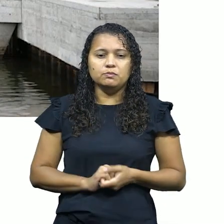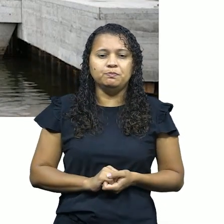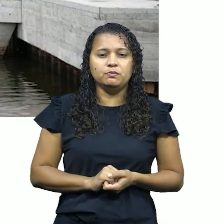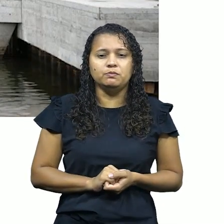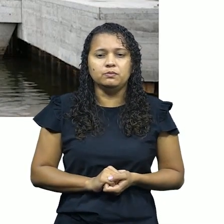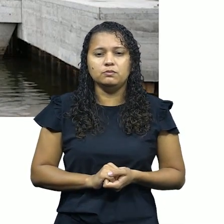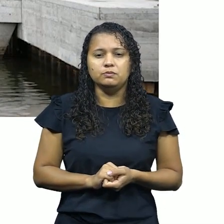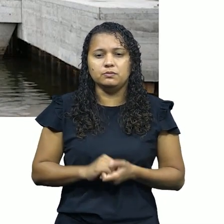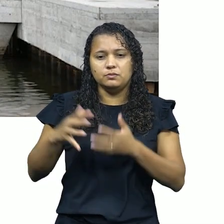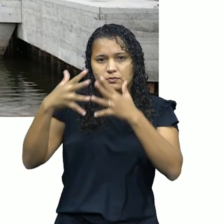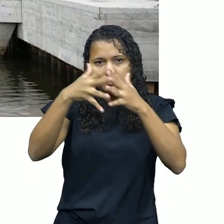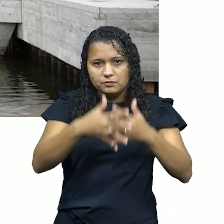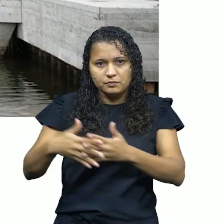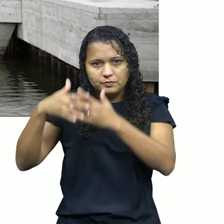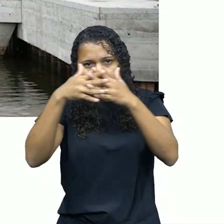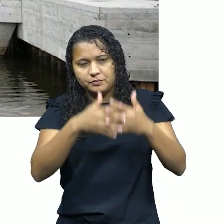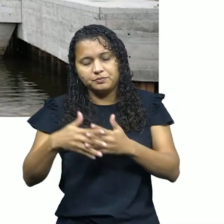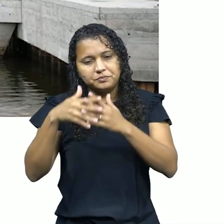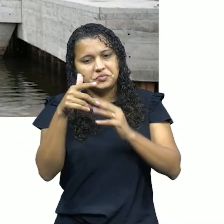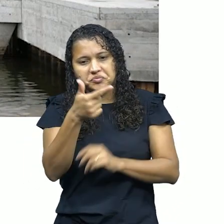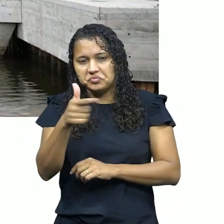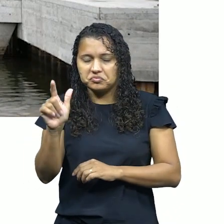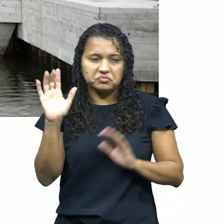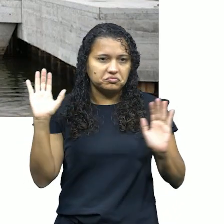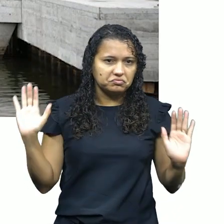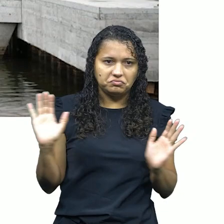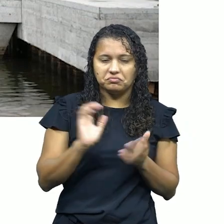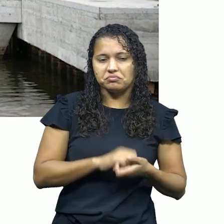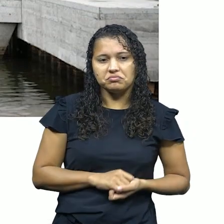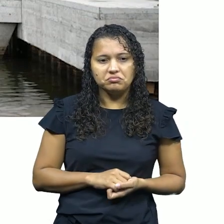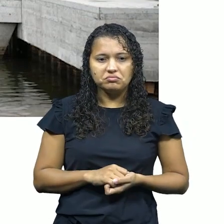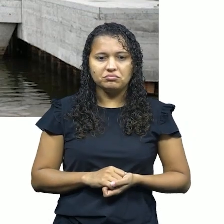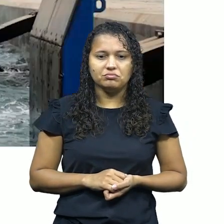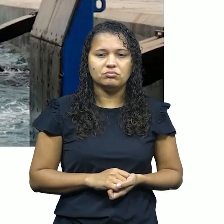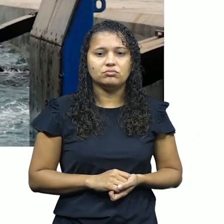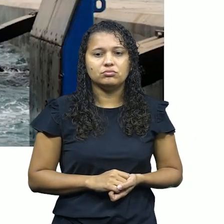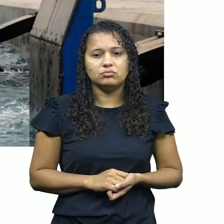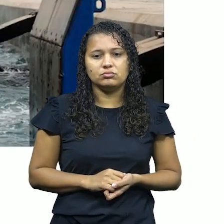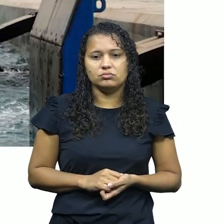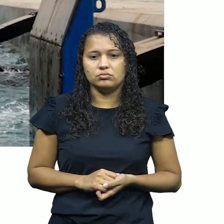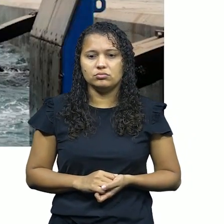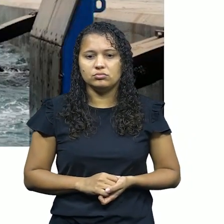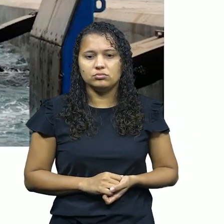em caminhões, né, já para seguirem para um outro destino.